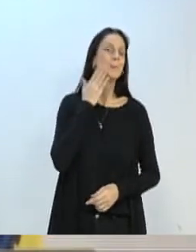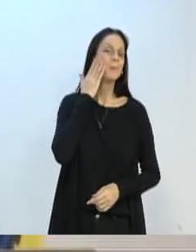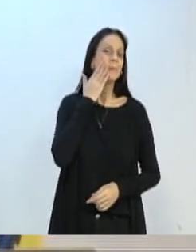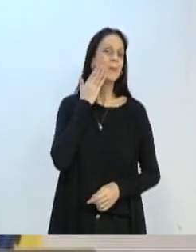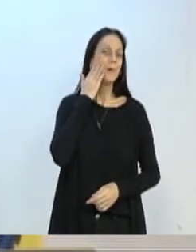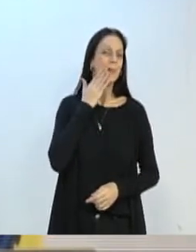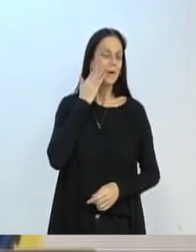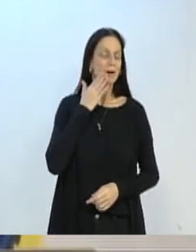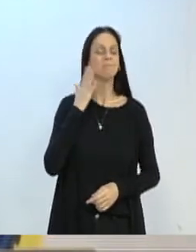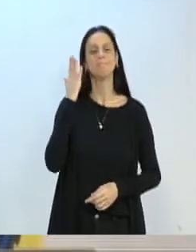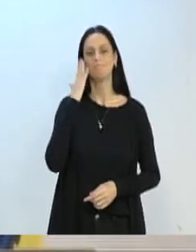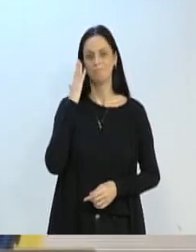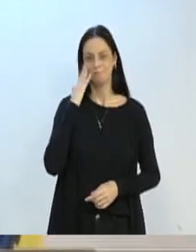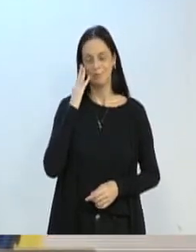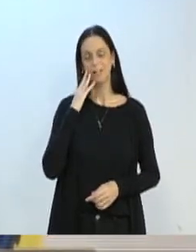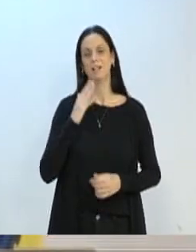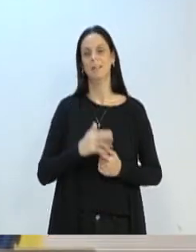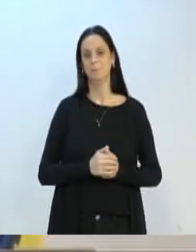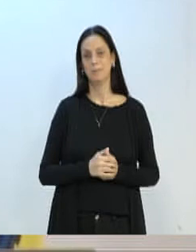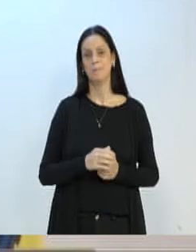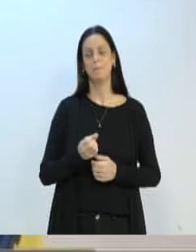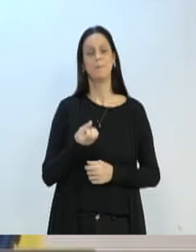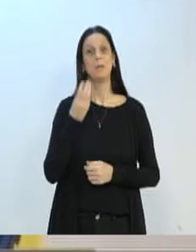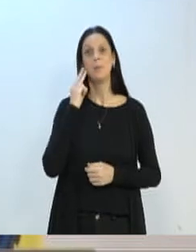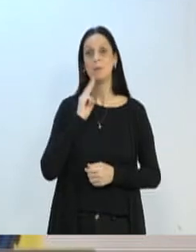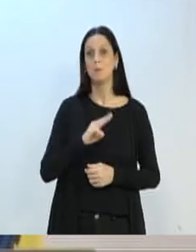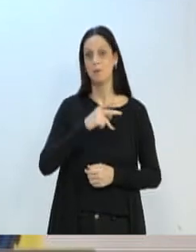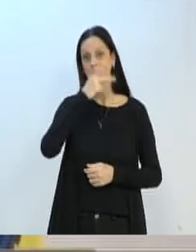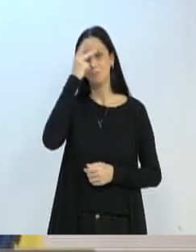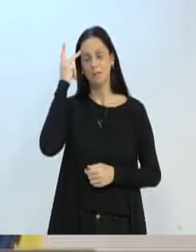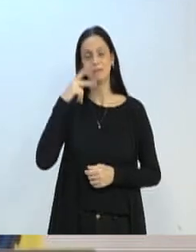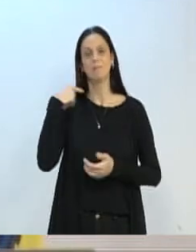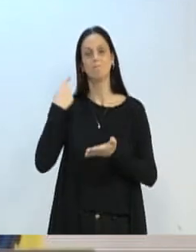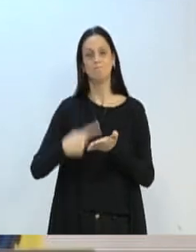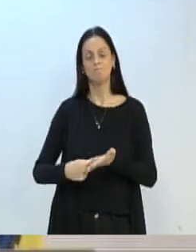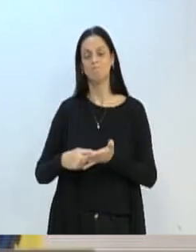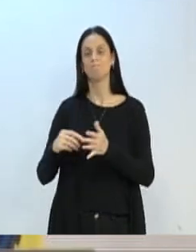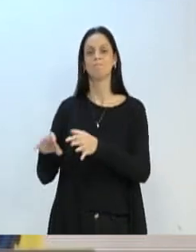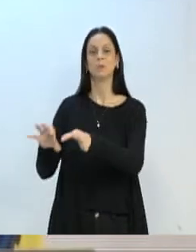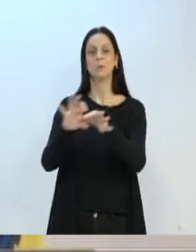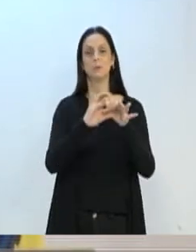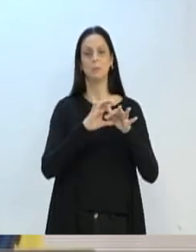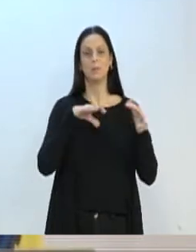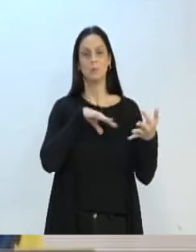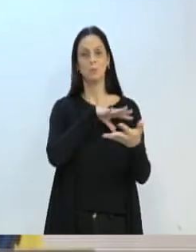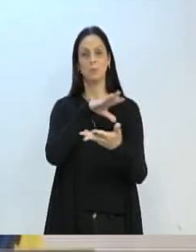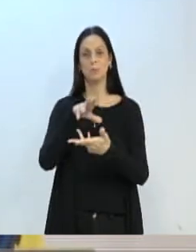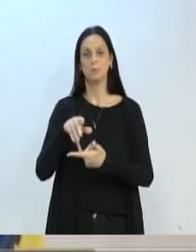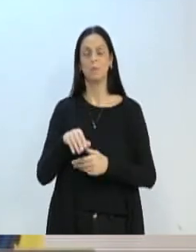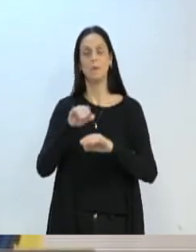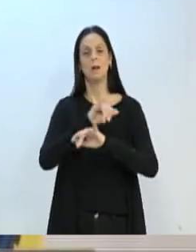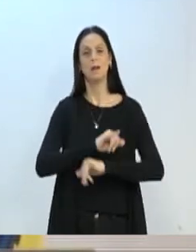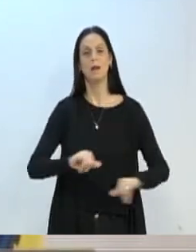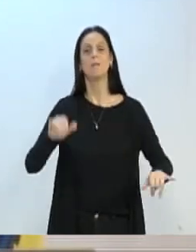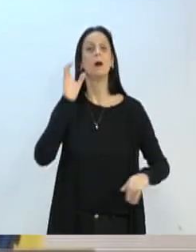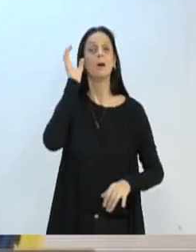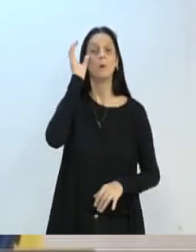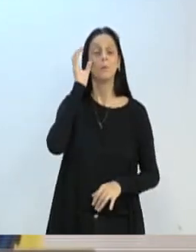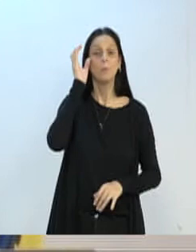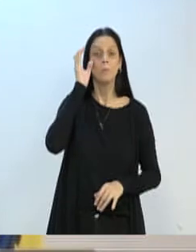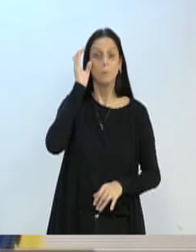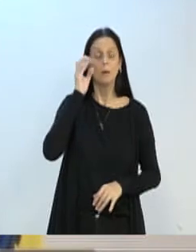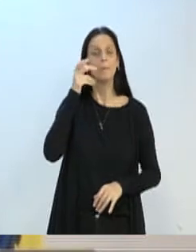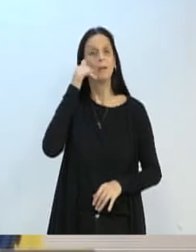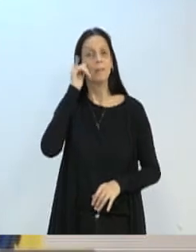um mês que milhões de pessoas se unem todo mundo com objetivo de conscientizar sobre a prevenção do combate